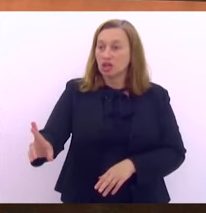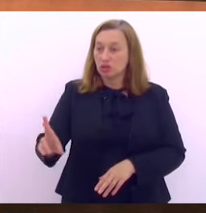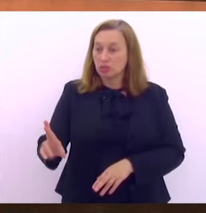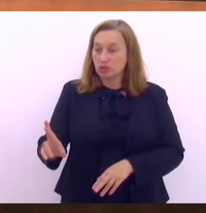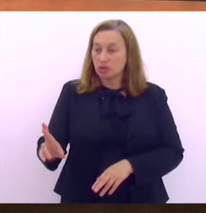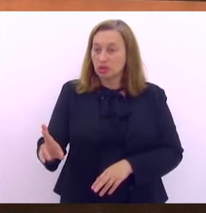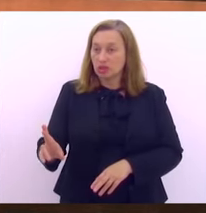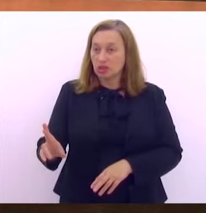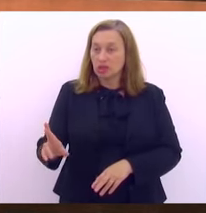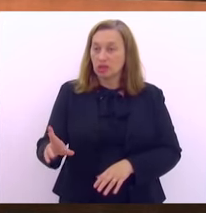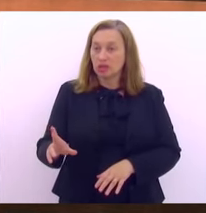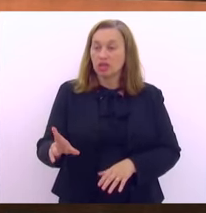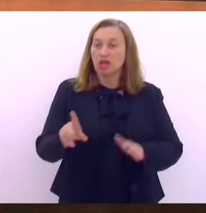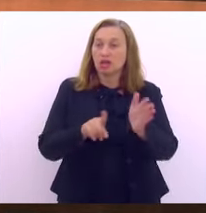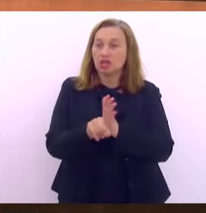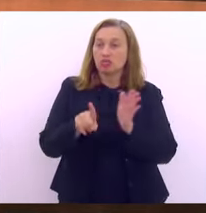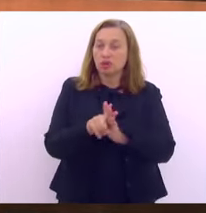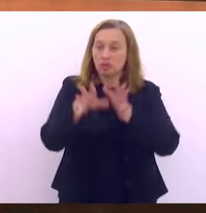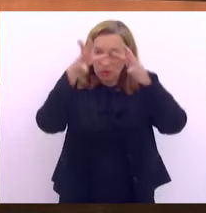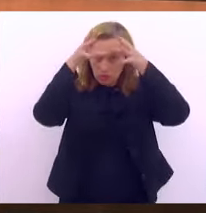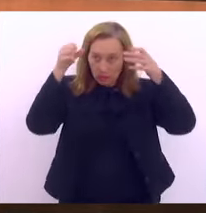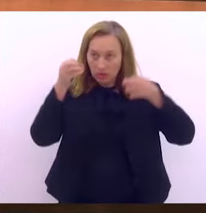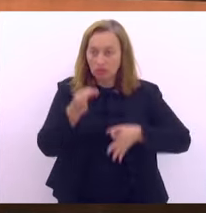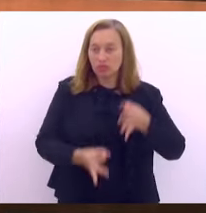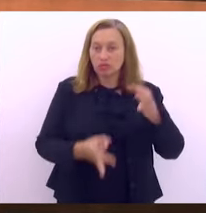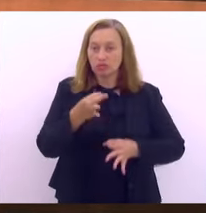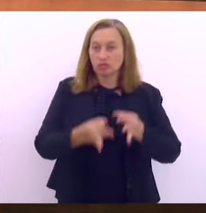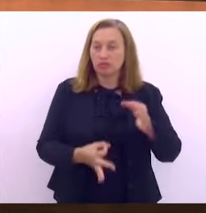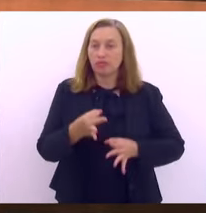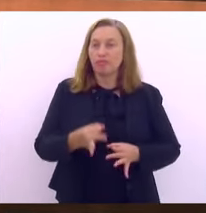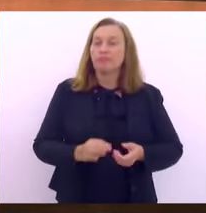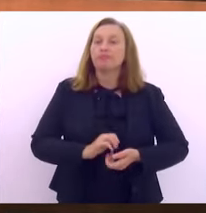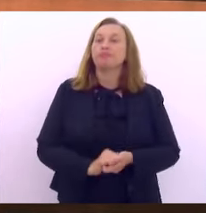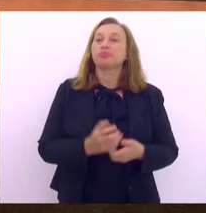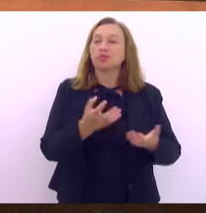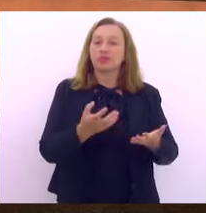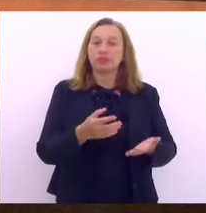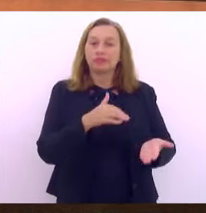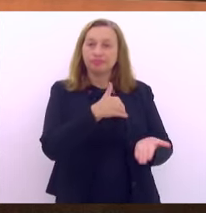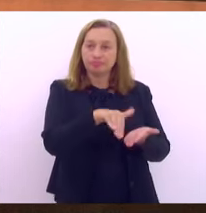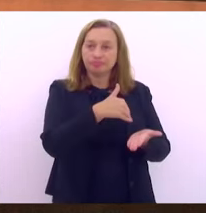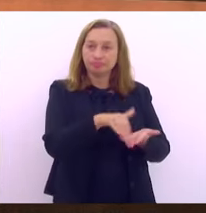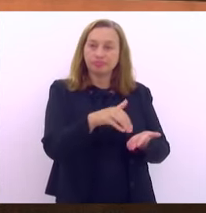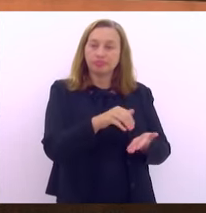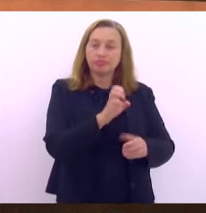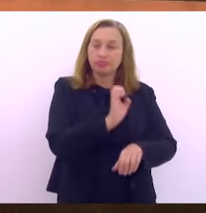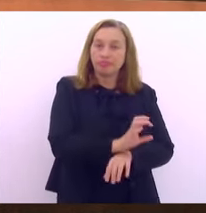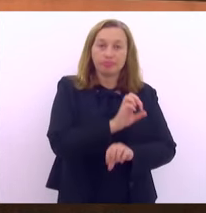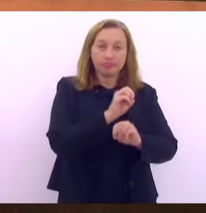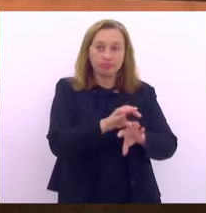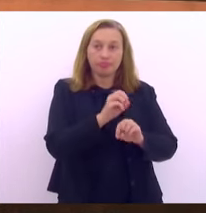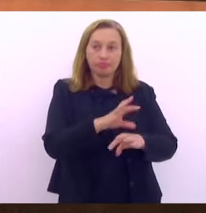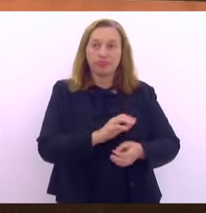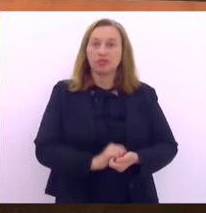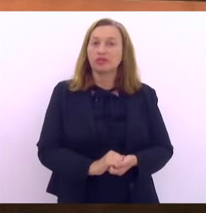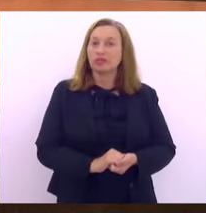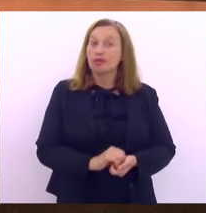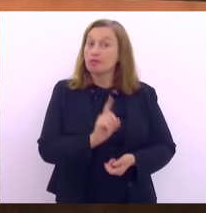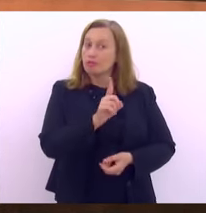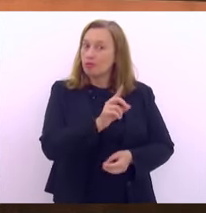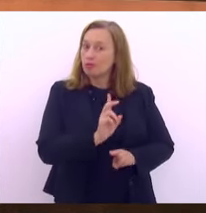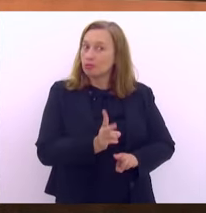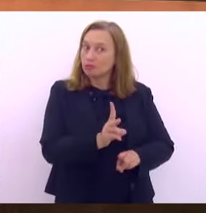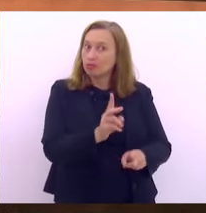que o Tribunal de Contas fez em cima da nossa denúncia. E eu quero dizer para a Secretaria de Estado de Educação: não vá à frente com